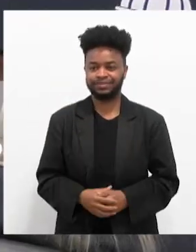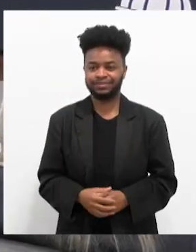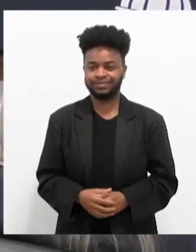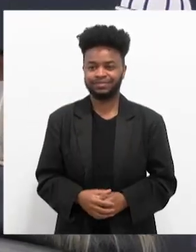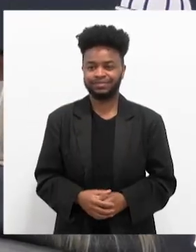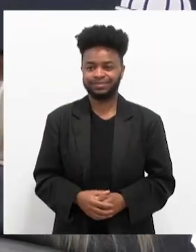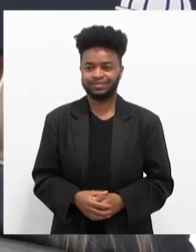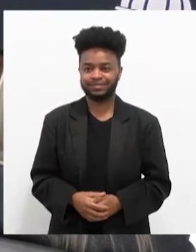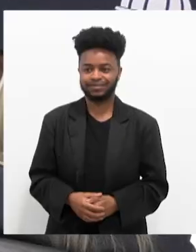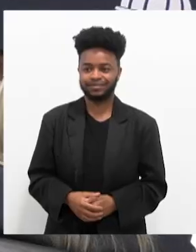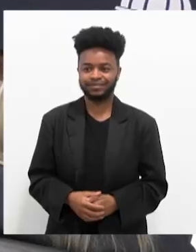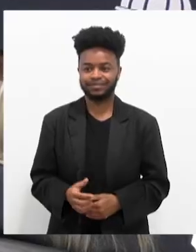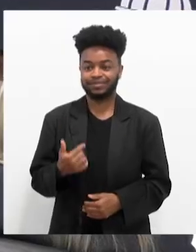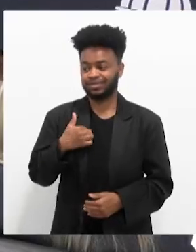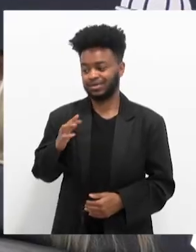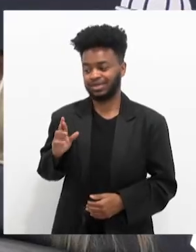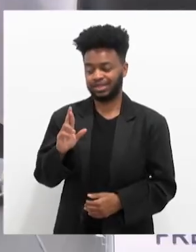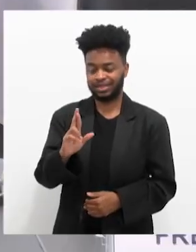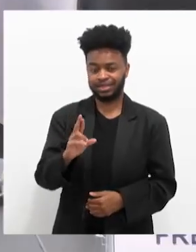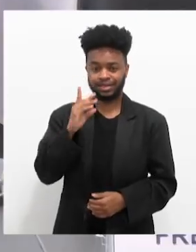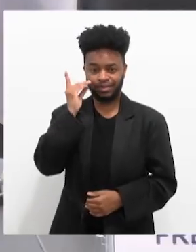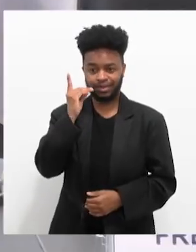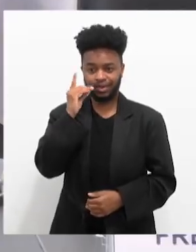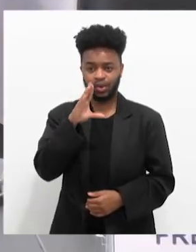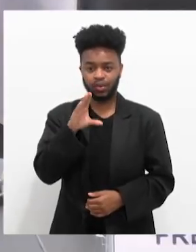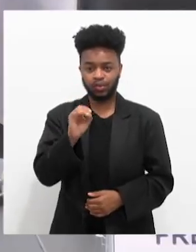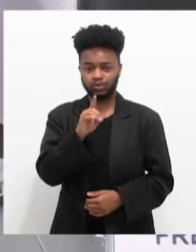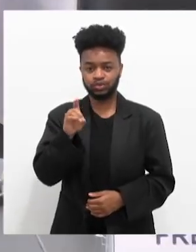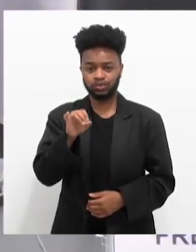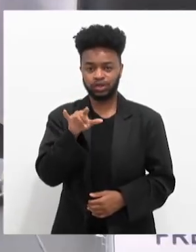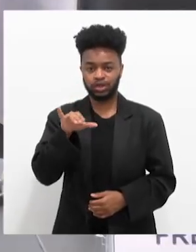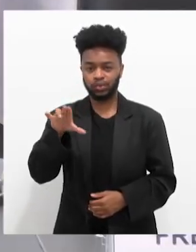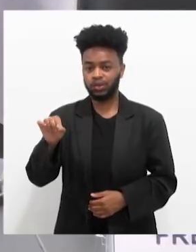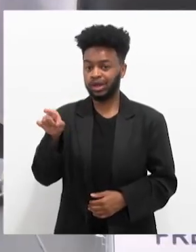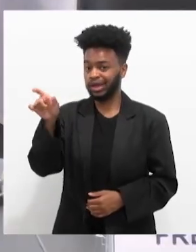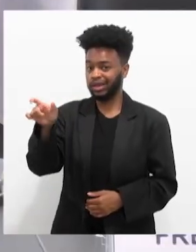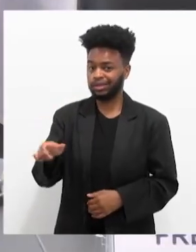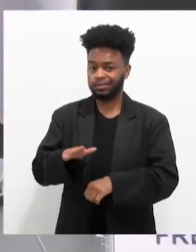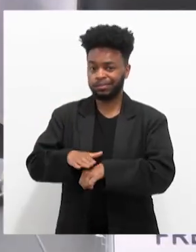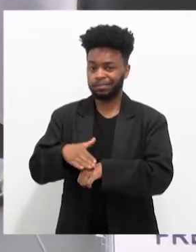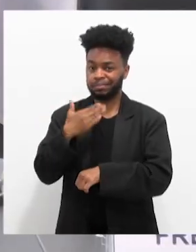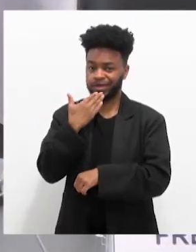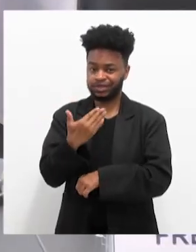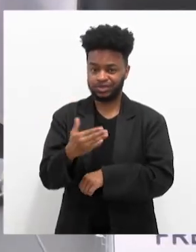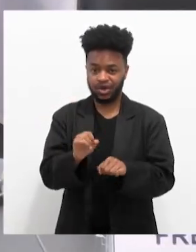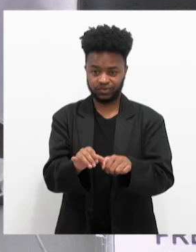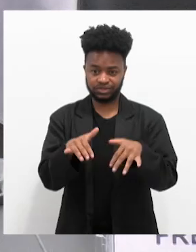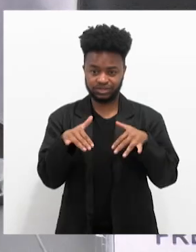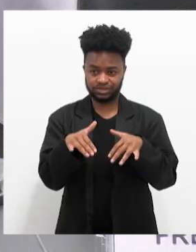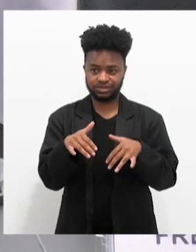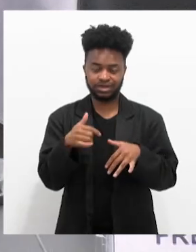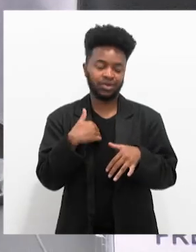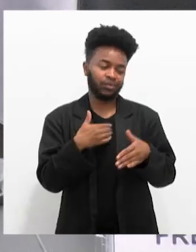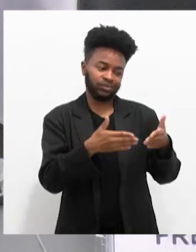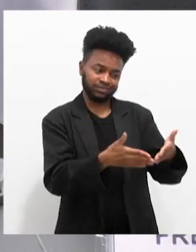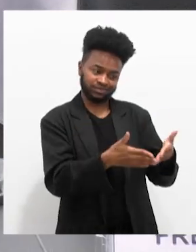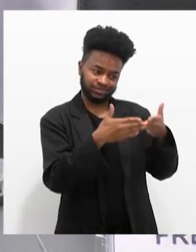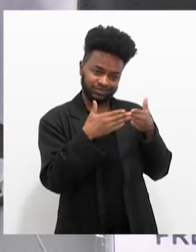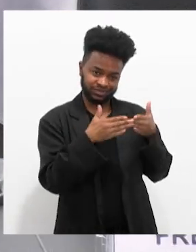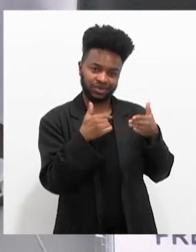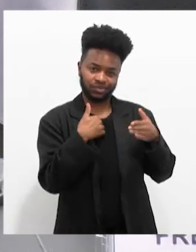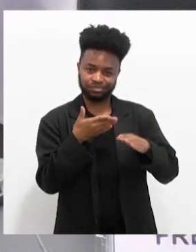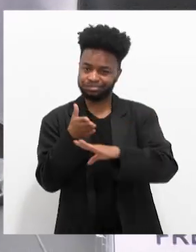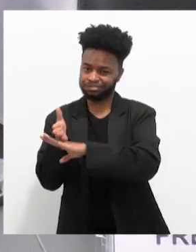o deputado Cozzolino, aquele que pediu audiência pública, eu tinha que falar lá. Inclusive, eu vou pedir licença para ir à